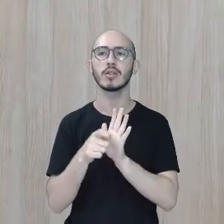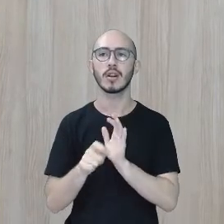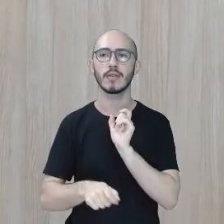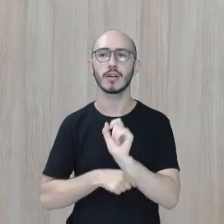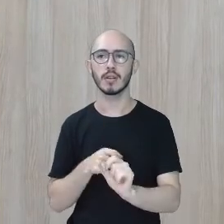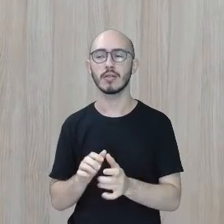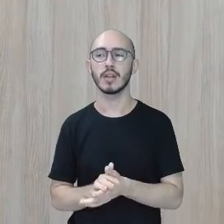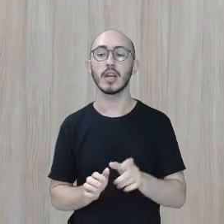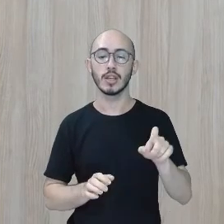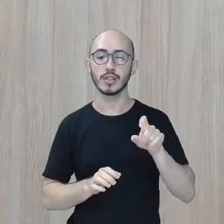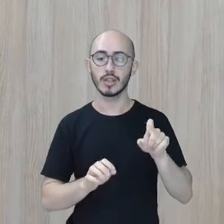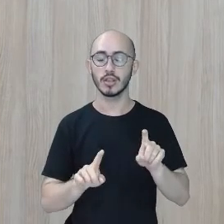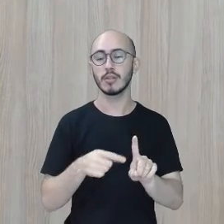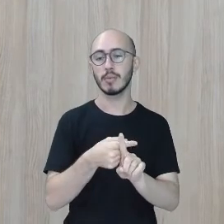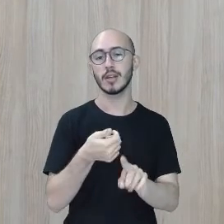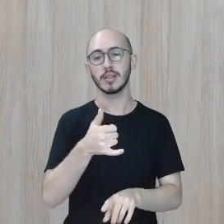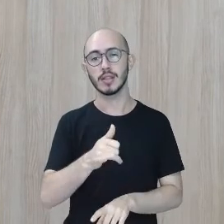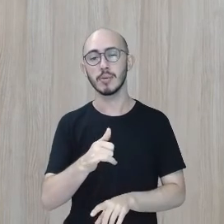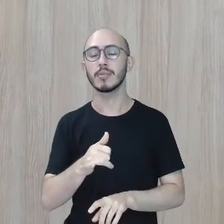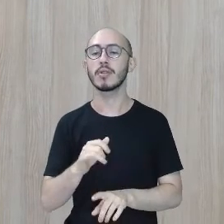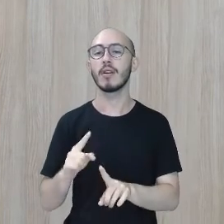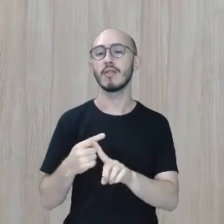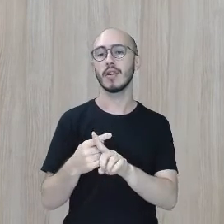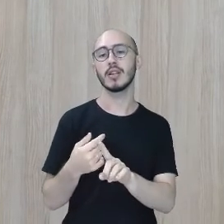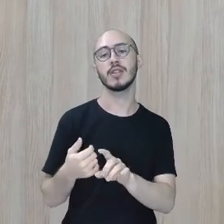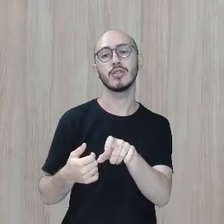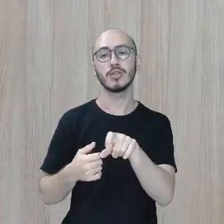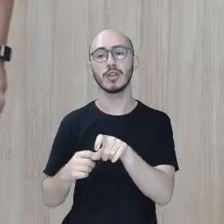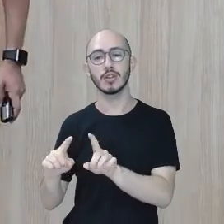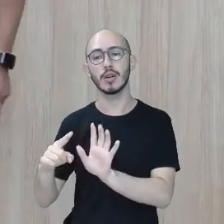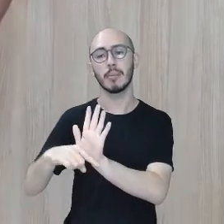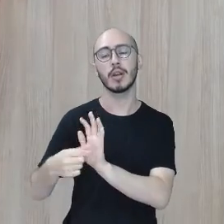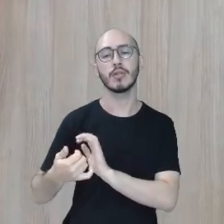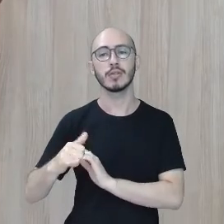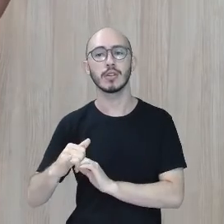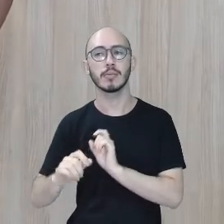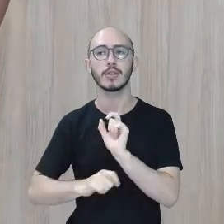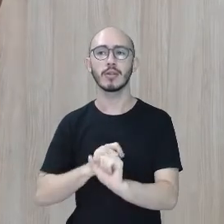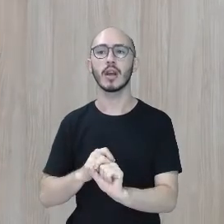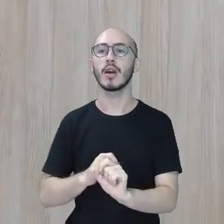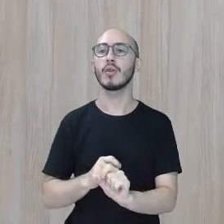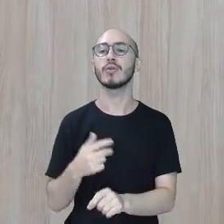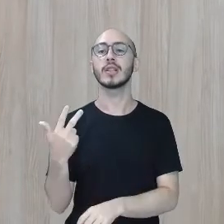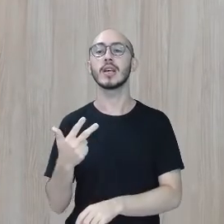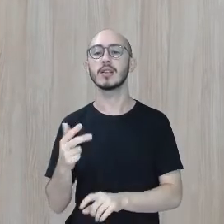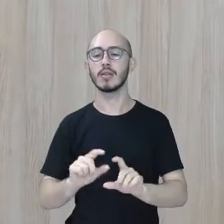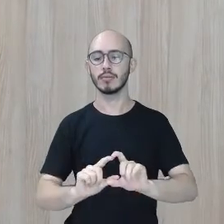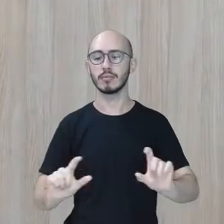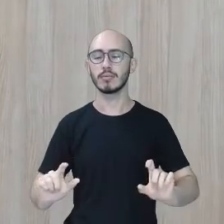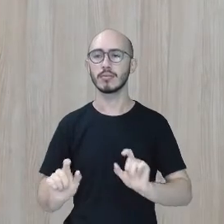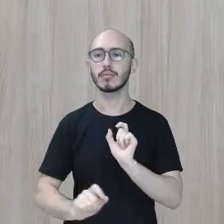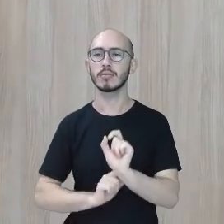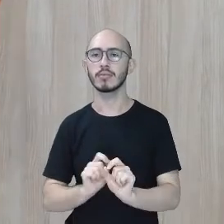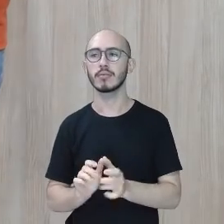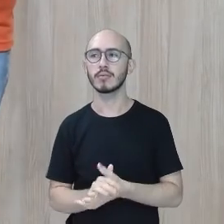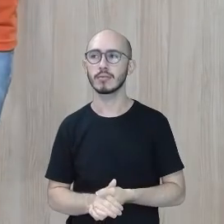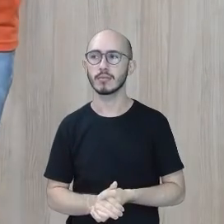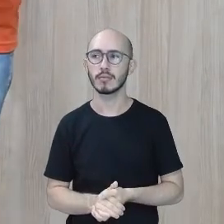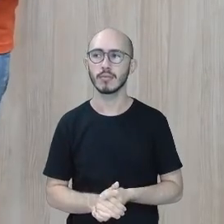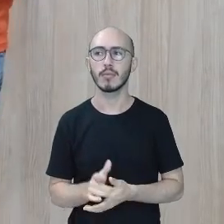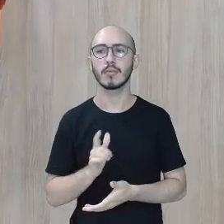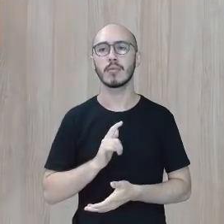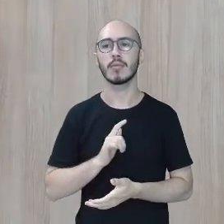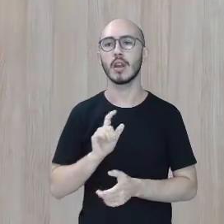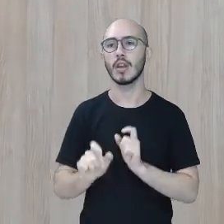x mais y vezes x menos y, certo? E esse terceiro aqui de baixo, a gente está falando aí do